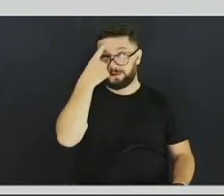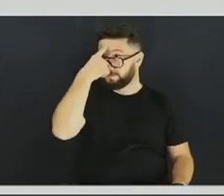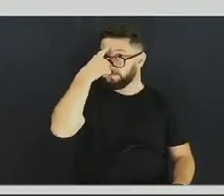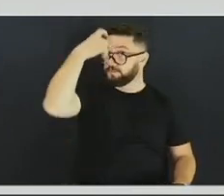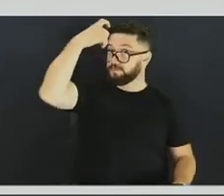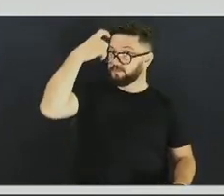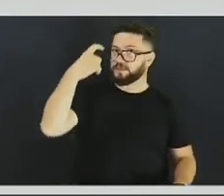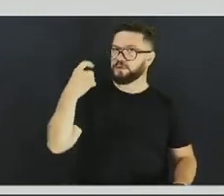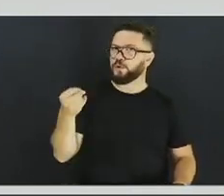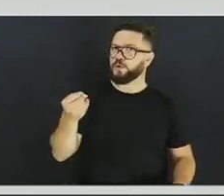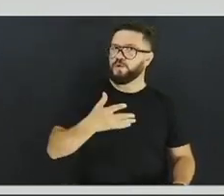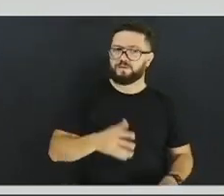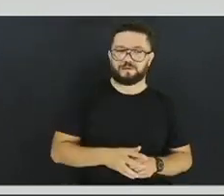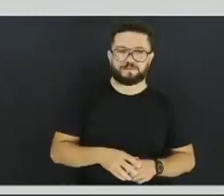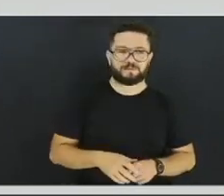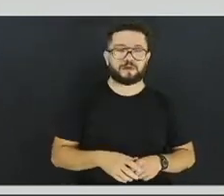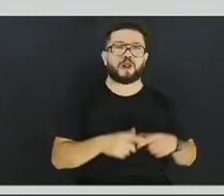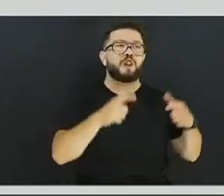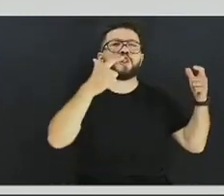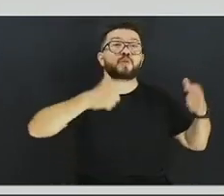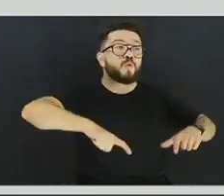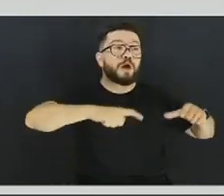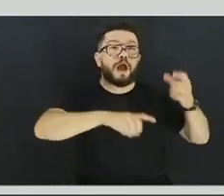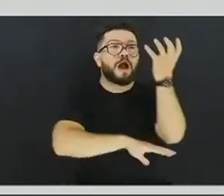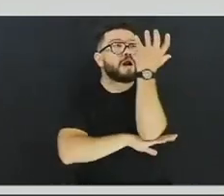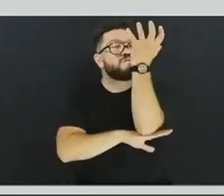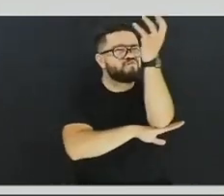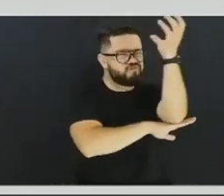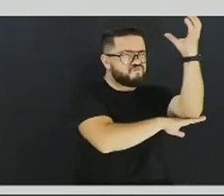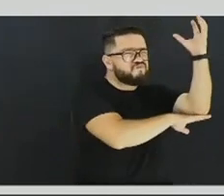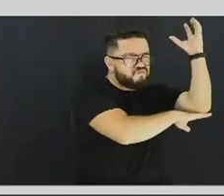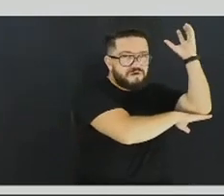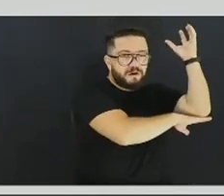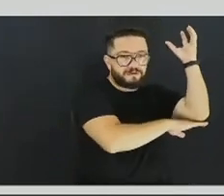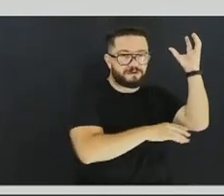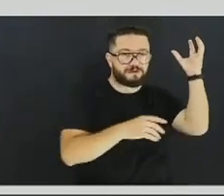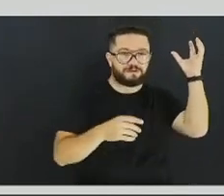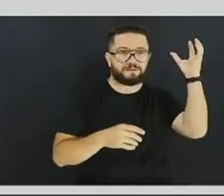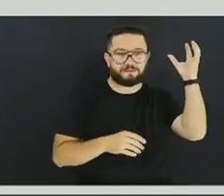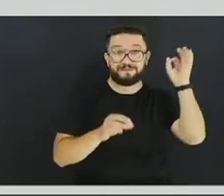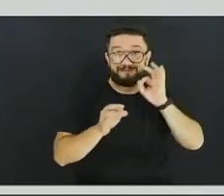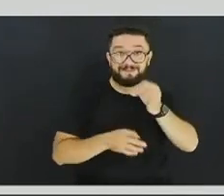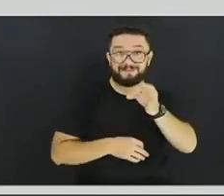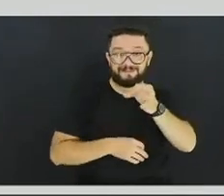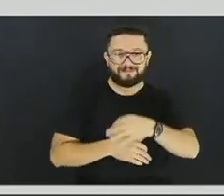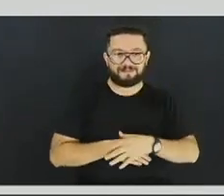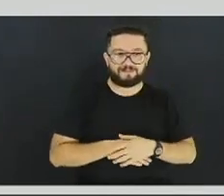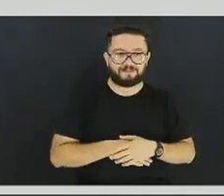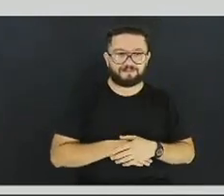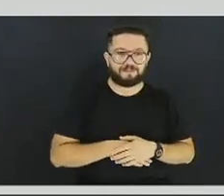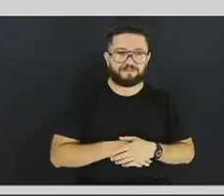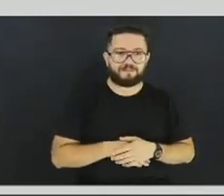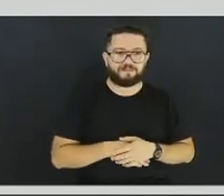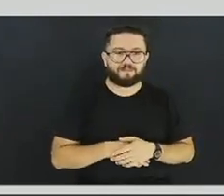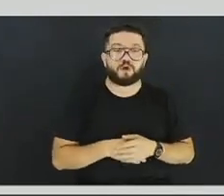florestas e bosques, que estão assim. O que, já que não nasce no meio, como é que nós vamos salvar